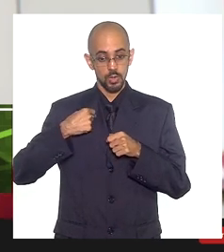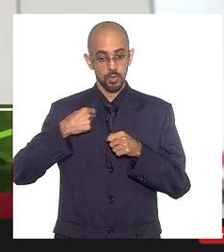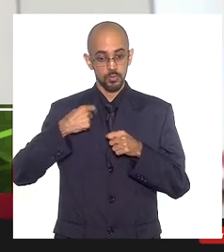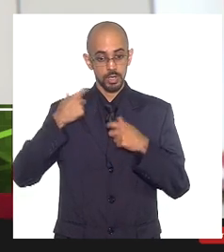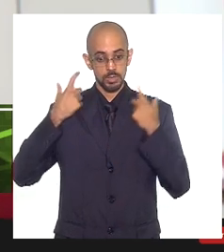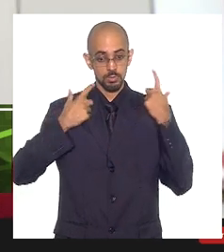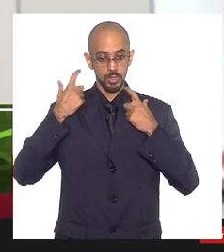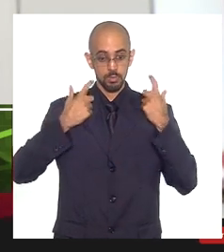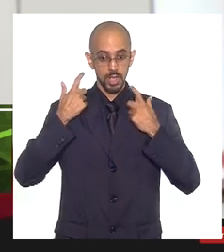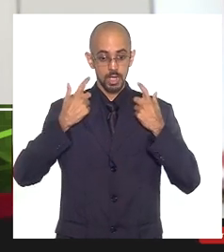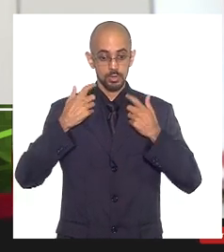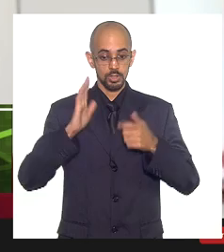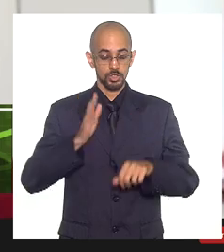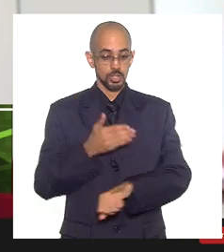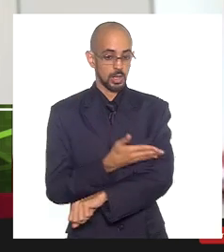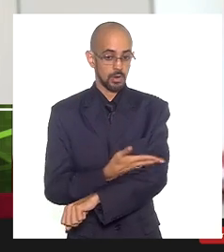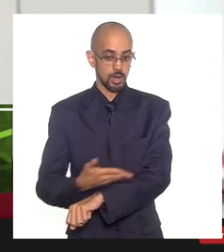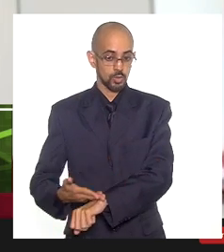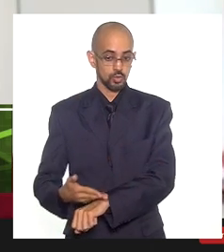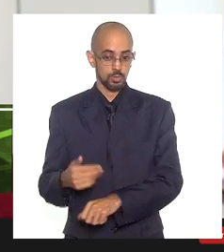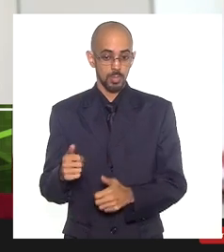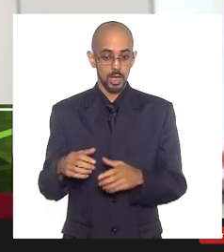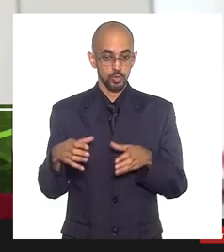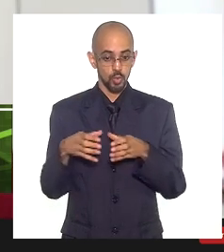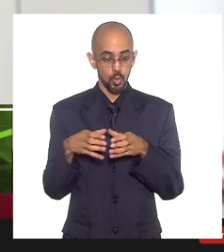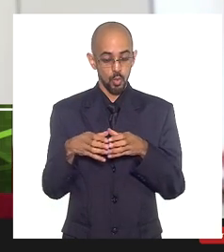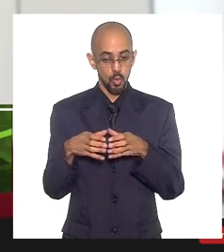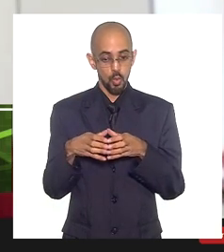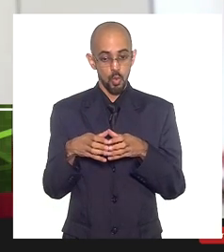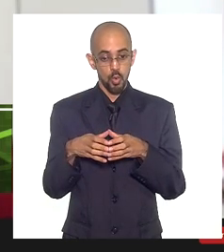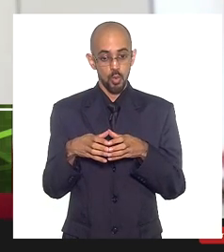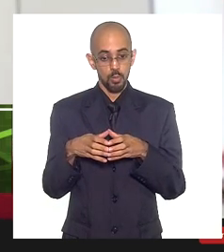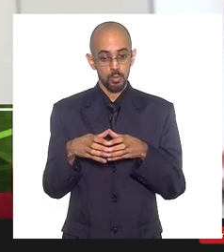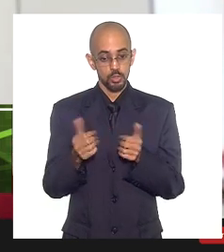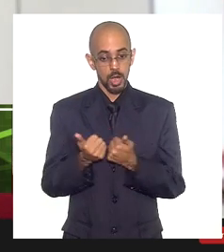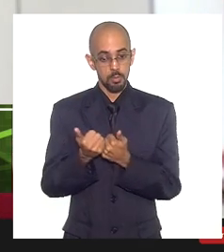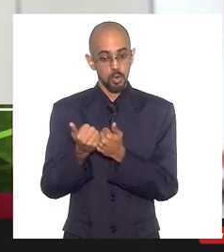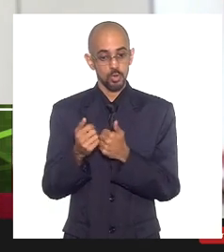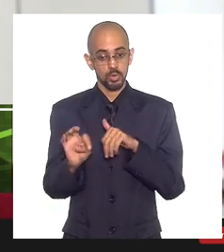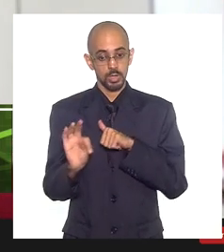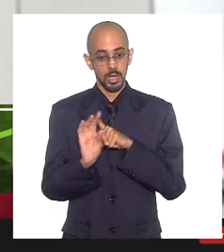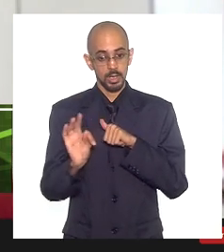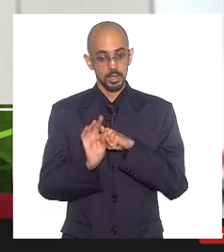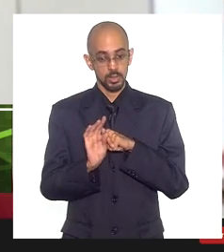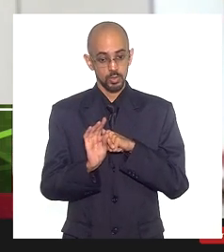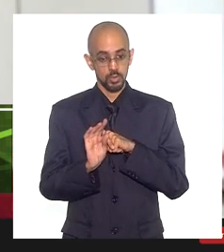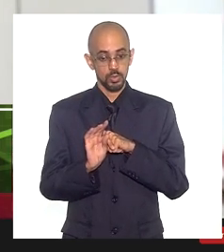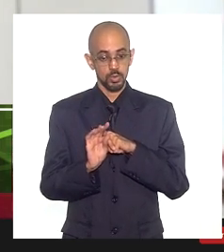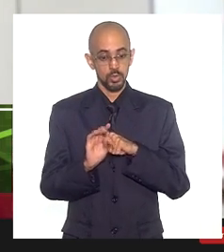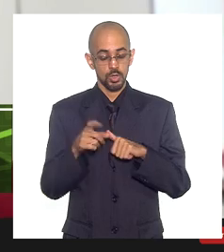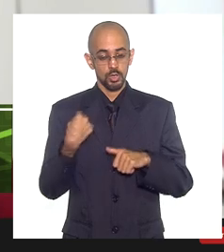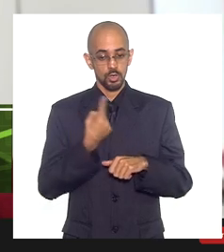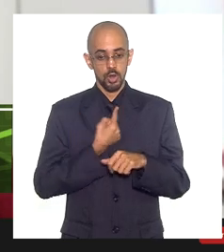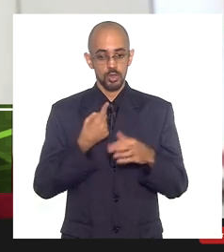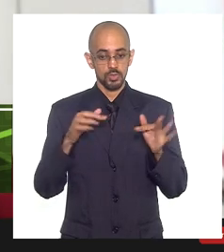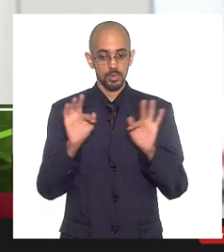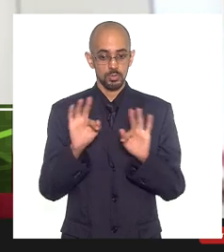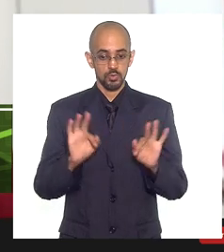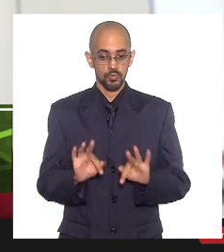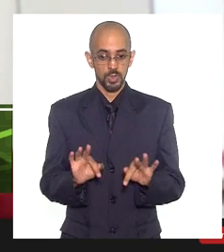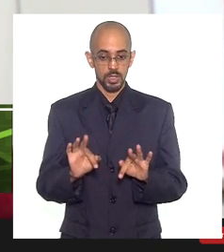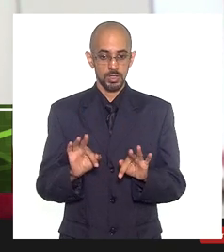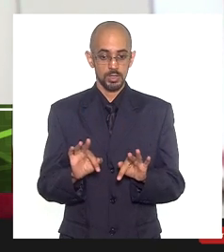a lidar com os grupos de apoio técnico e etc deixaram de existir a gente fica feliz de